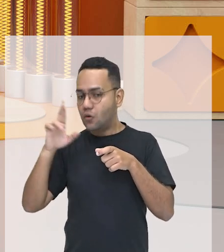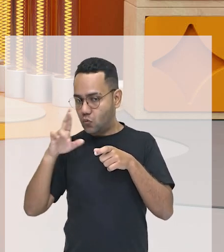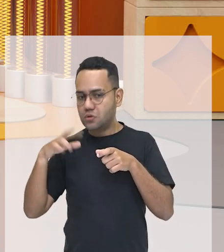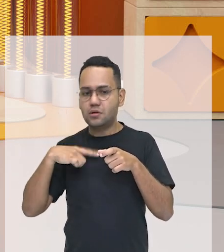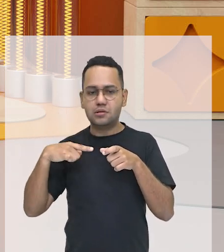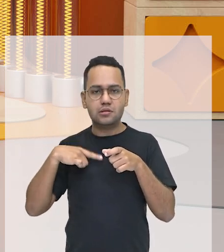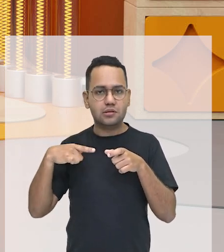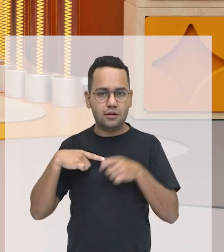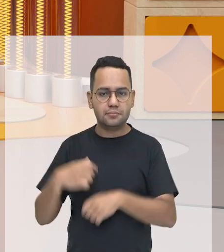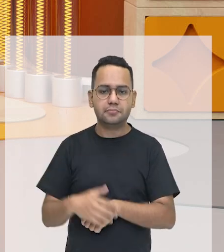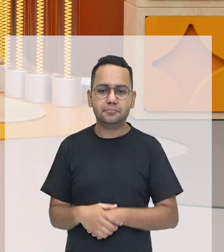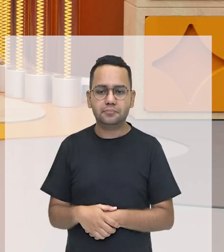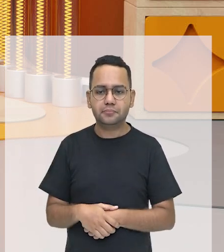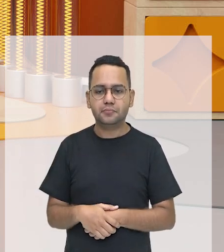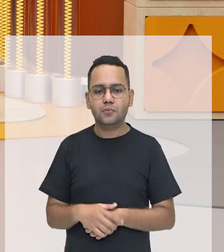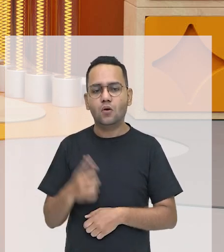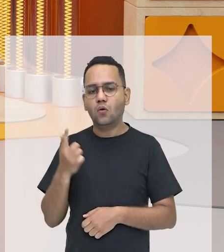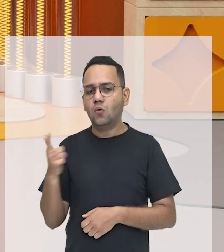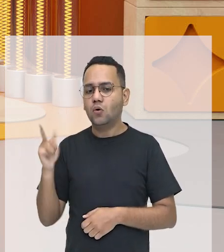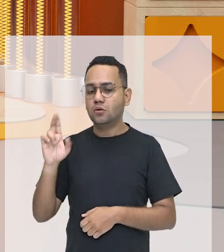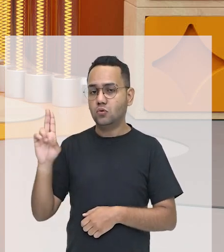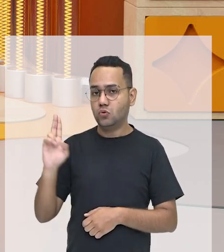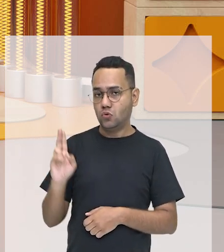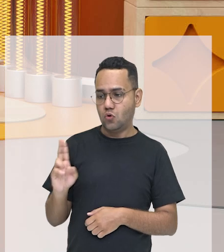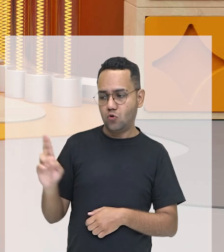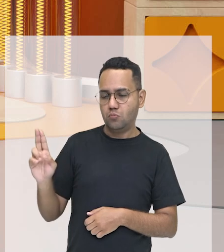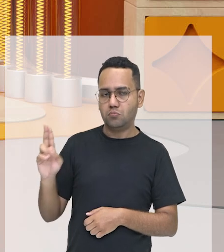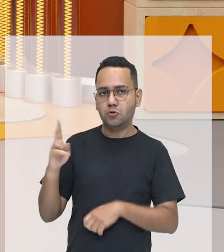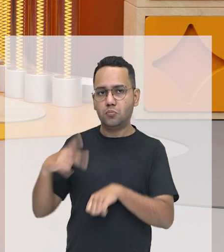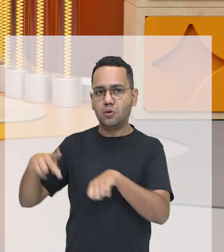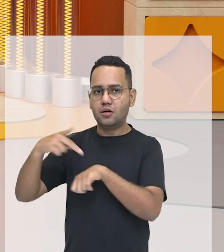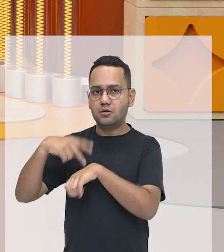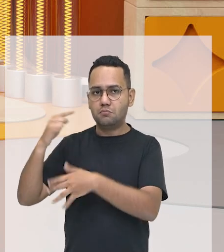também Cazaquistão, Quirguistão,